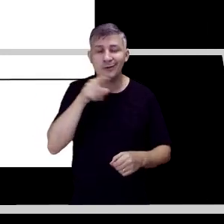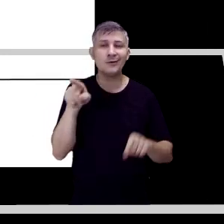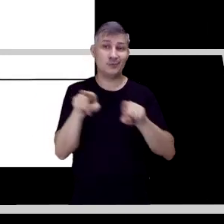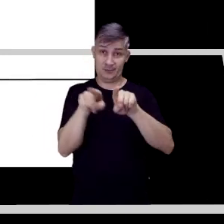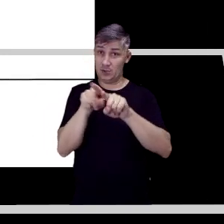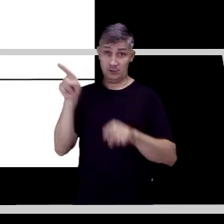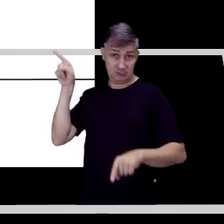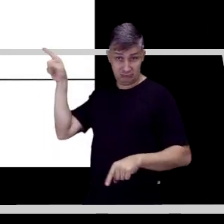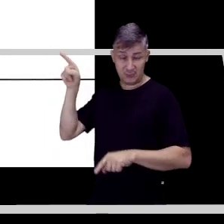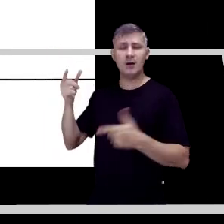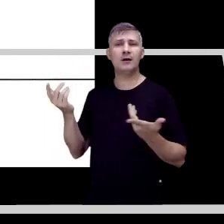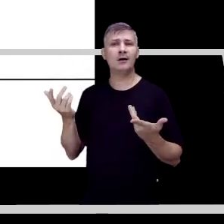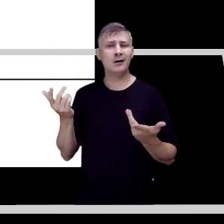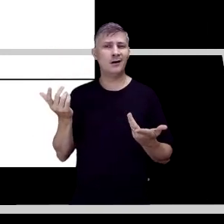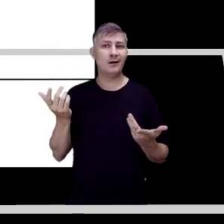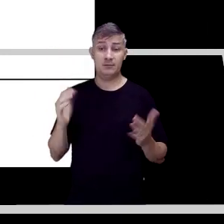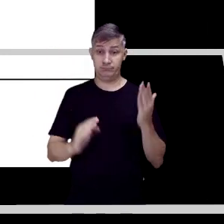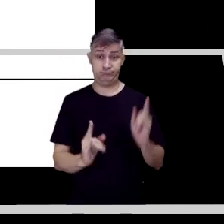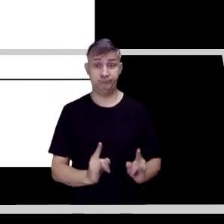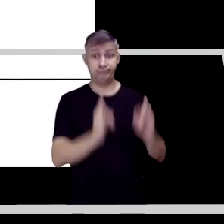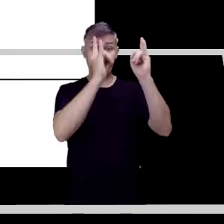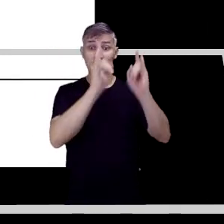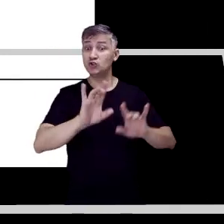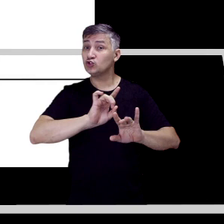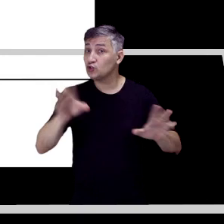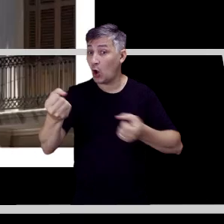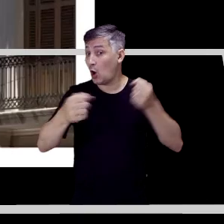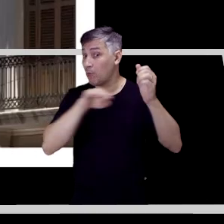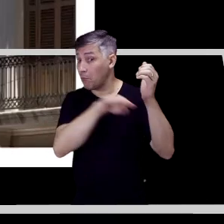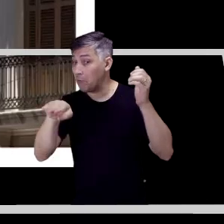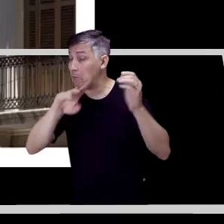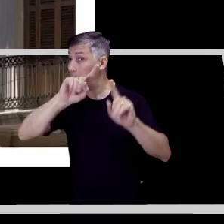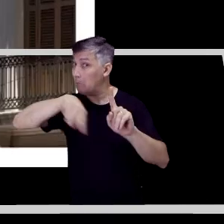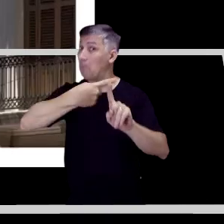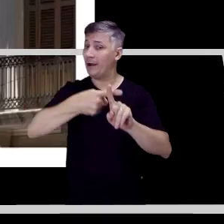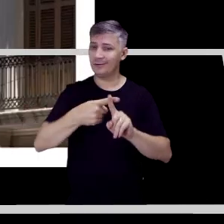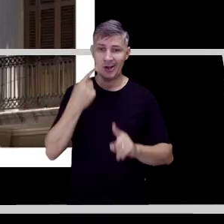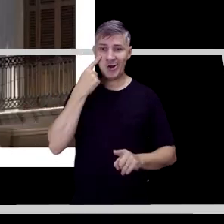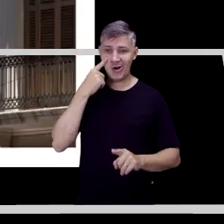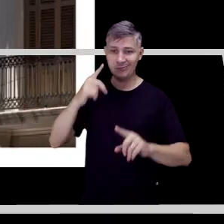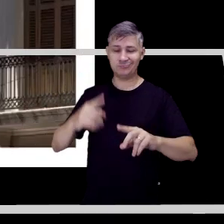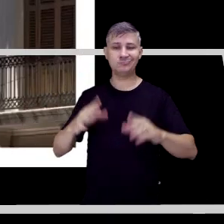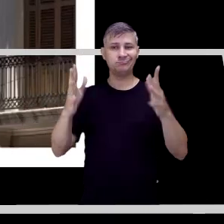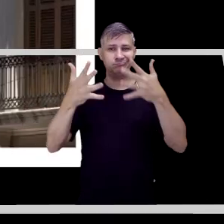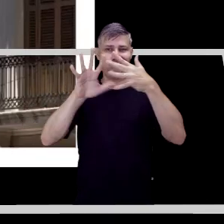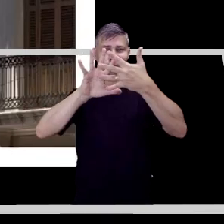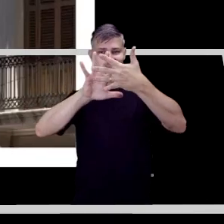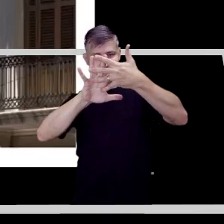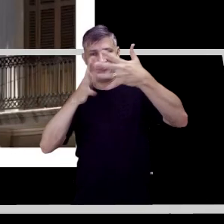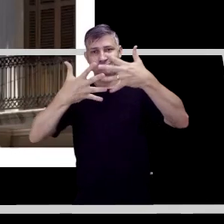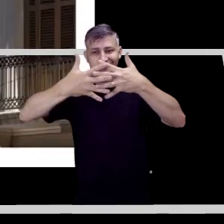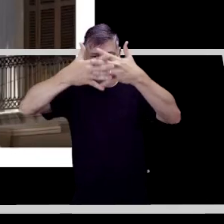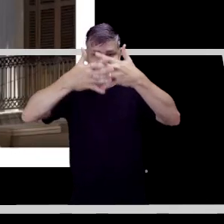Então não é um edifício que é apenas um estacionamento. Esses zooms, assim, mostram, né,